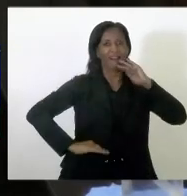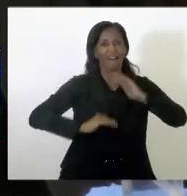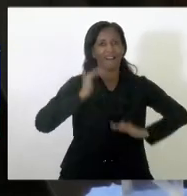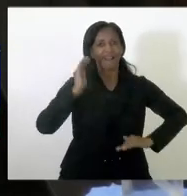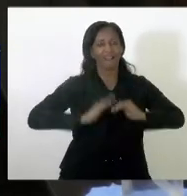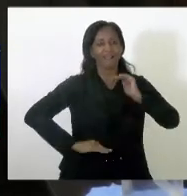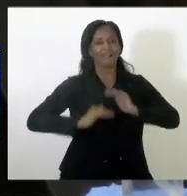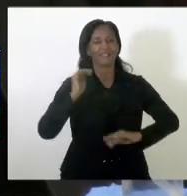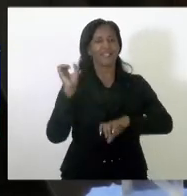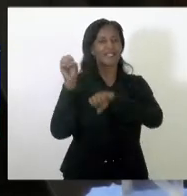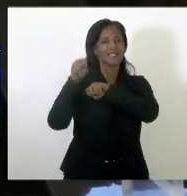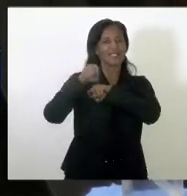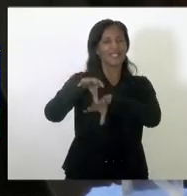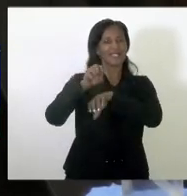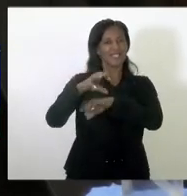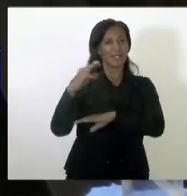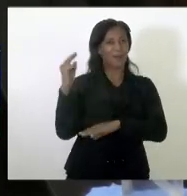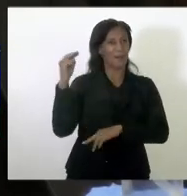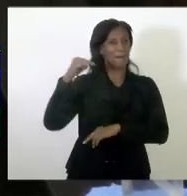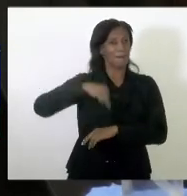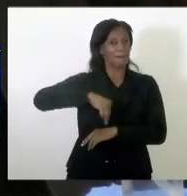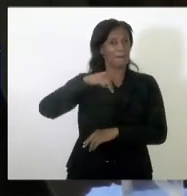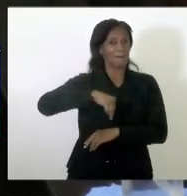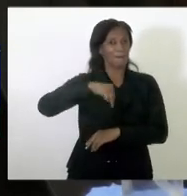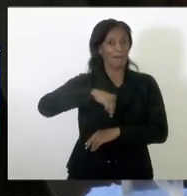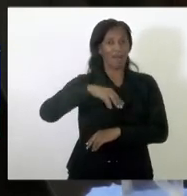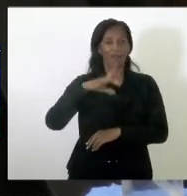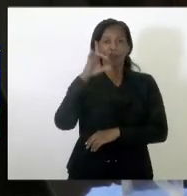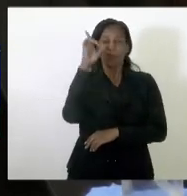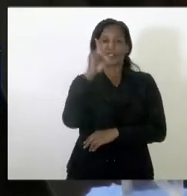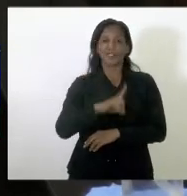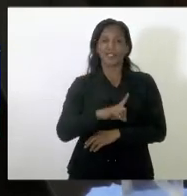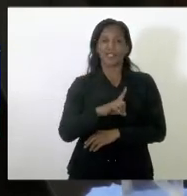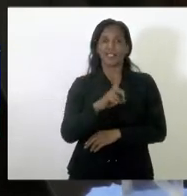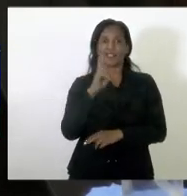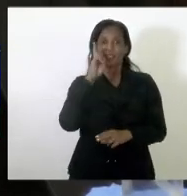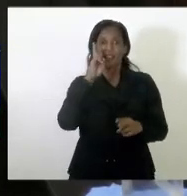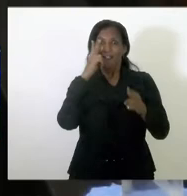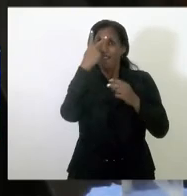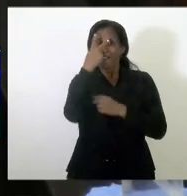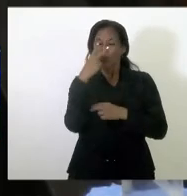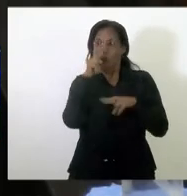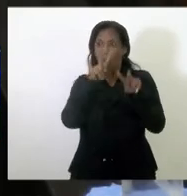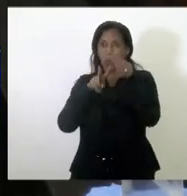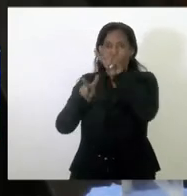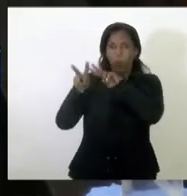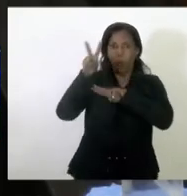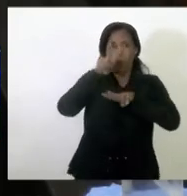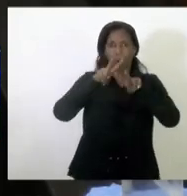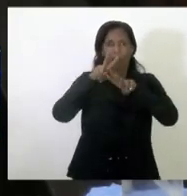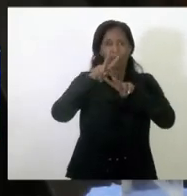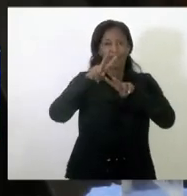com a temática voltada para a deficiência visual de toda a América Latina.